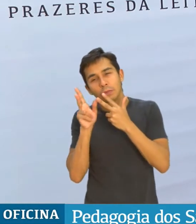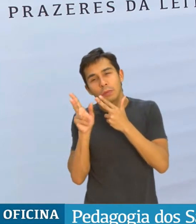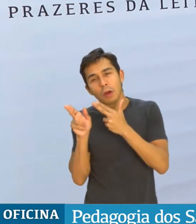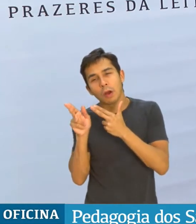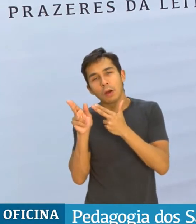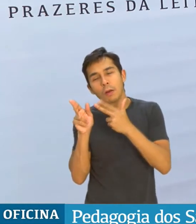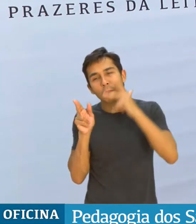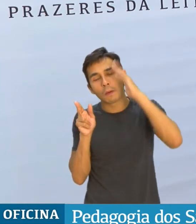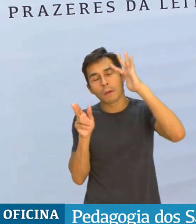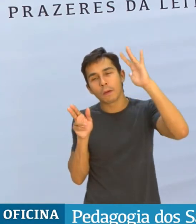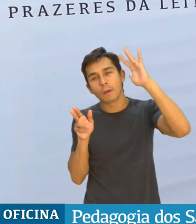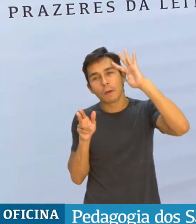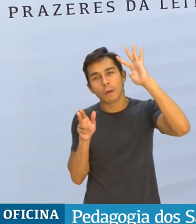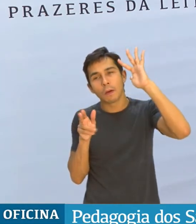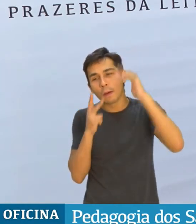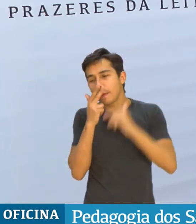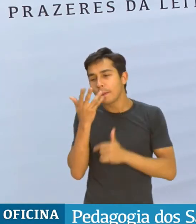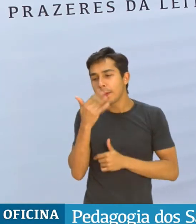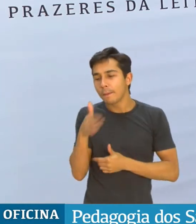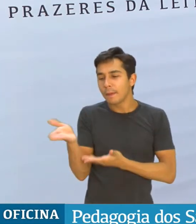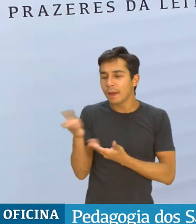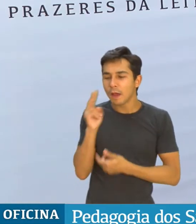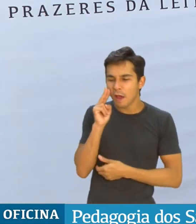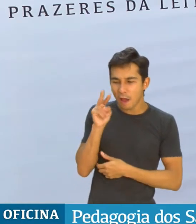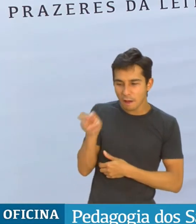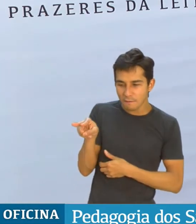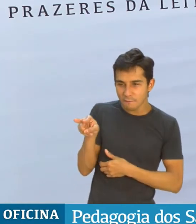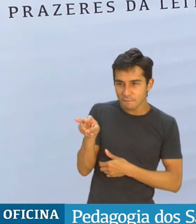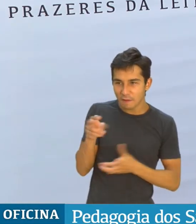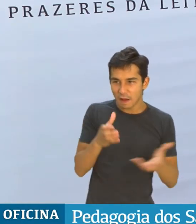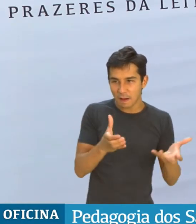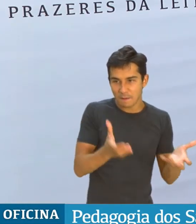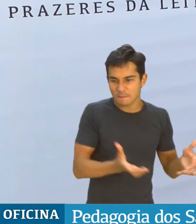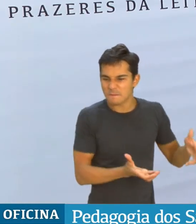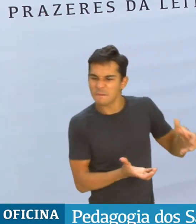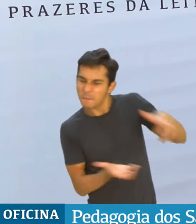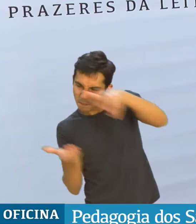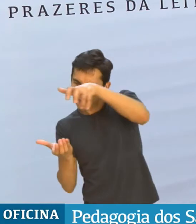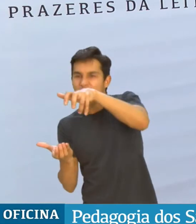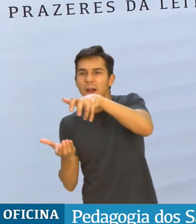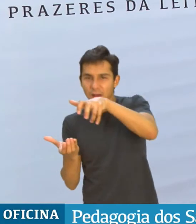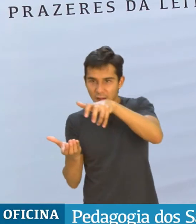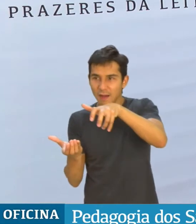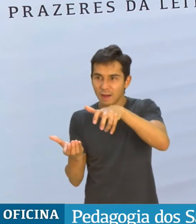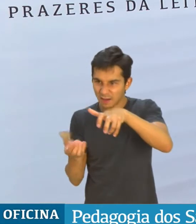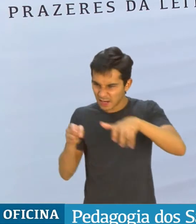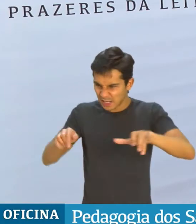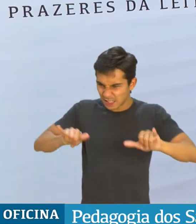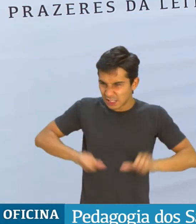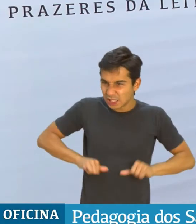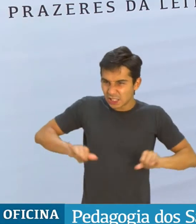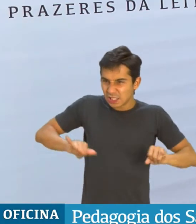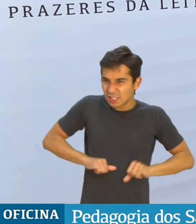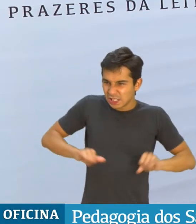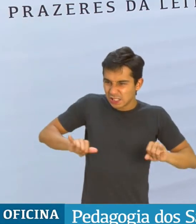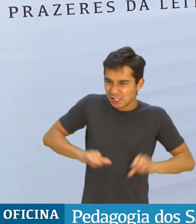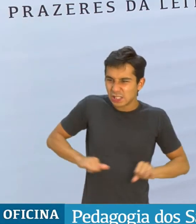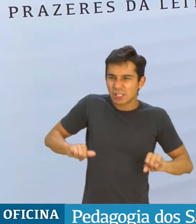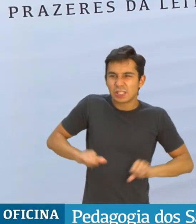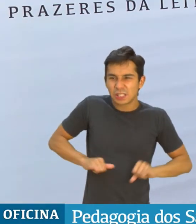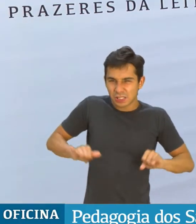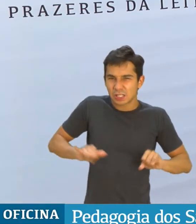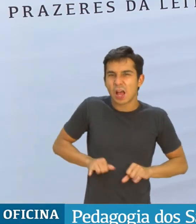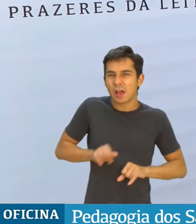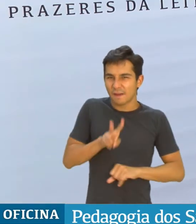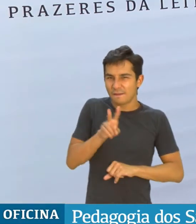Dormindo? Que nem um menino? Não será para ele não sofrer, não. Eu quero que ele sofra. E muito. Mas tem que